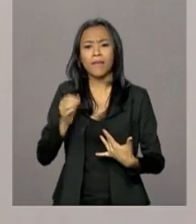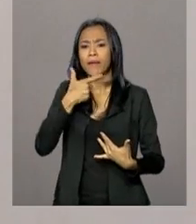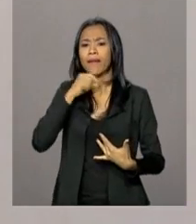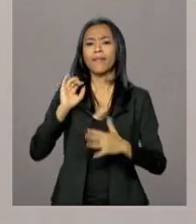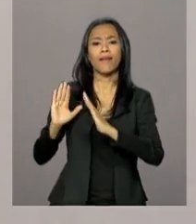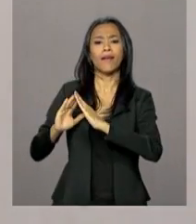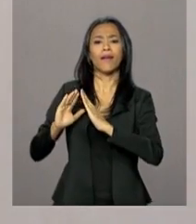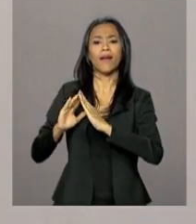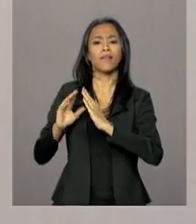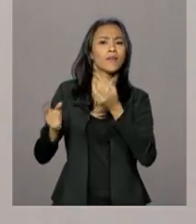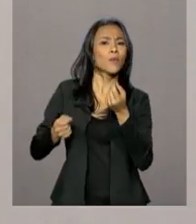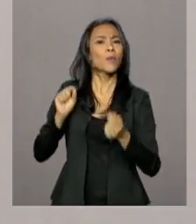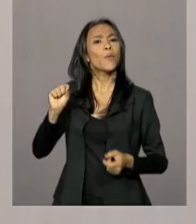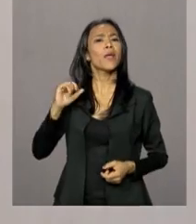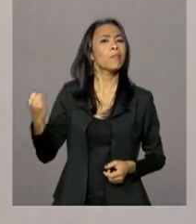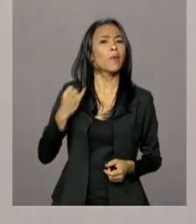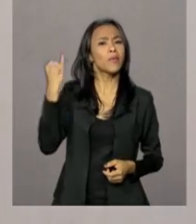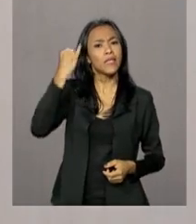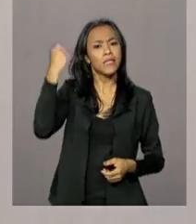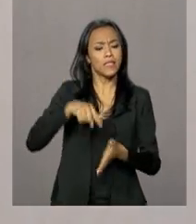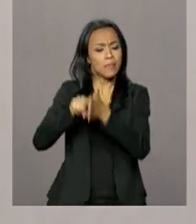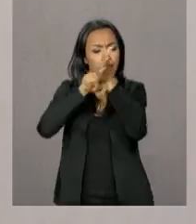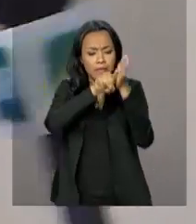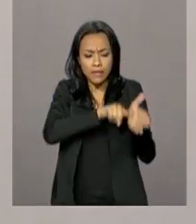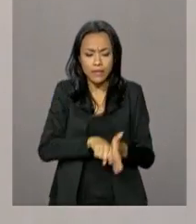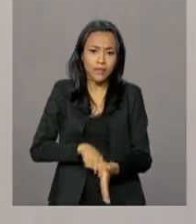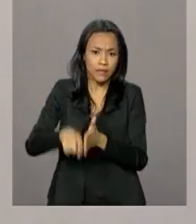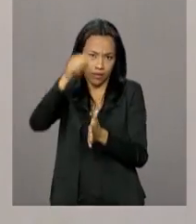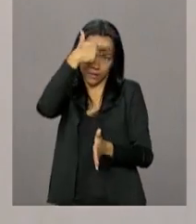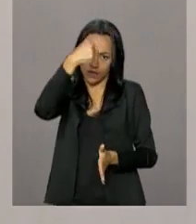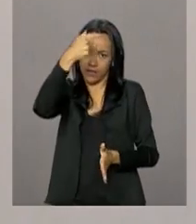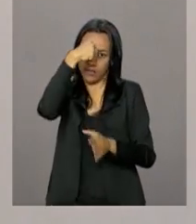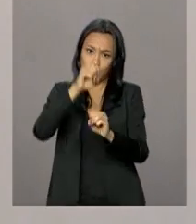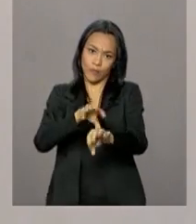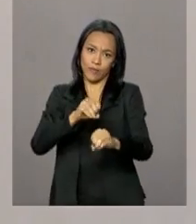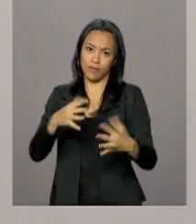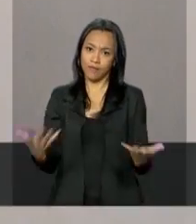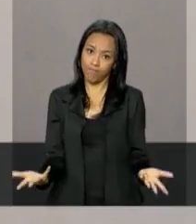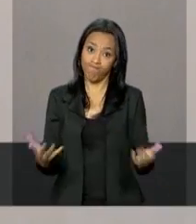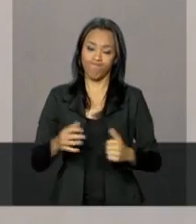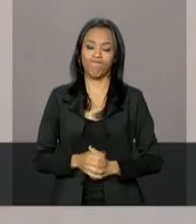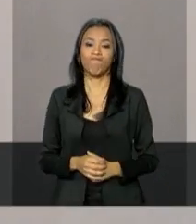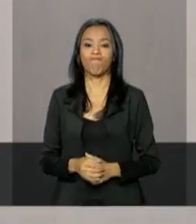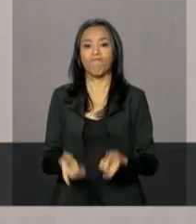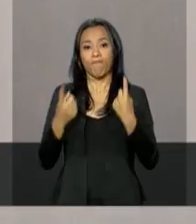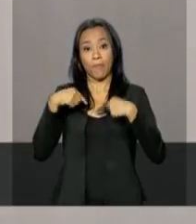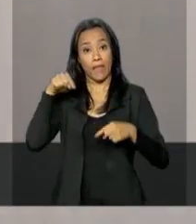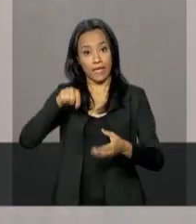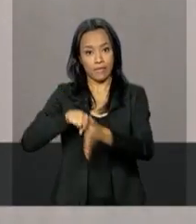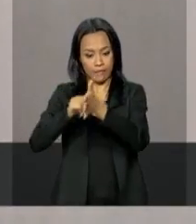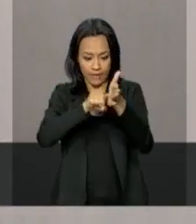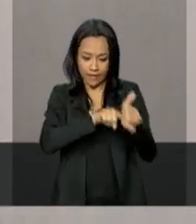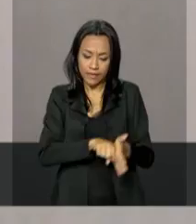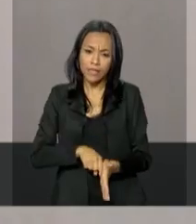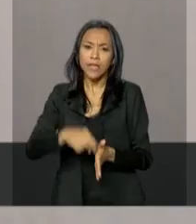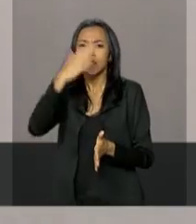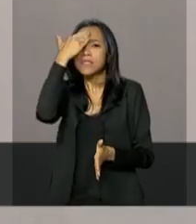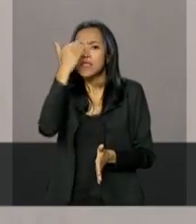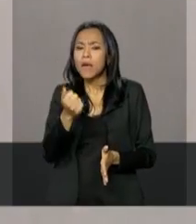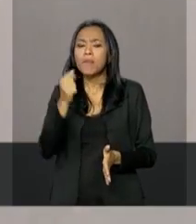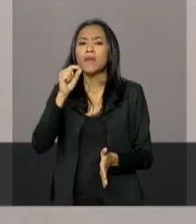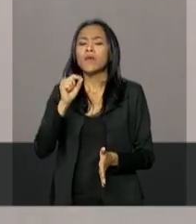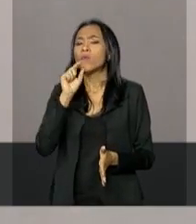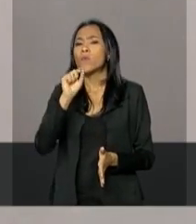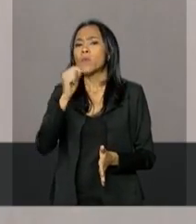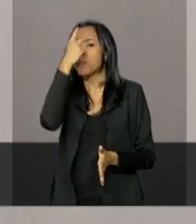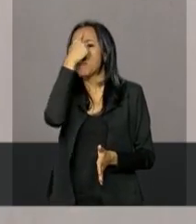qual que é a importância desse Censo da Educação Superior. Olha, na verdade, o censo nos permite traçar um quadro